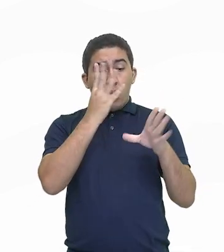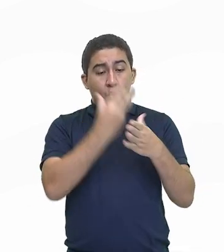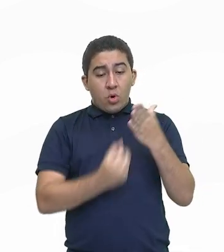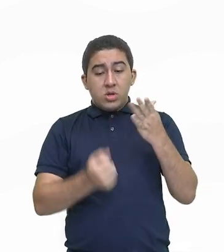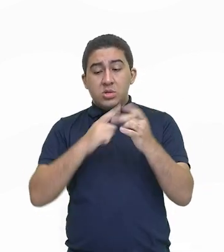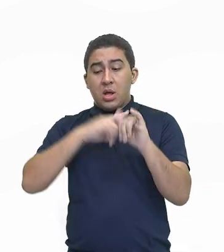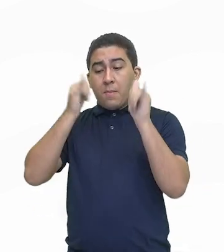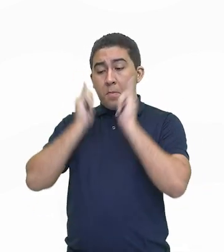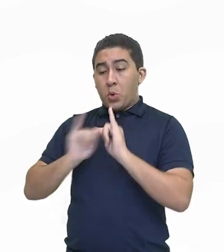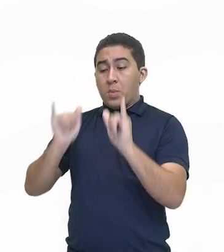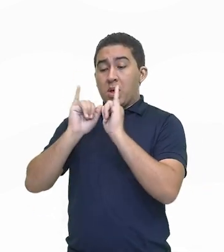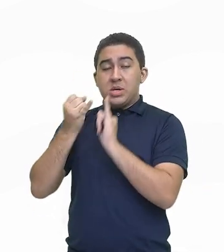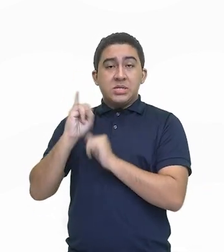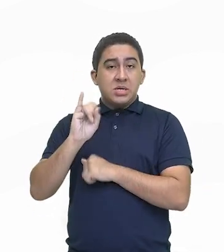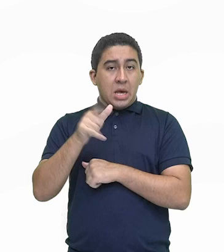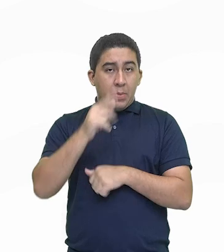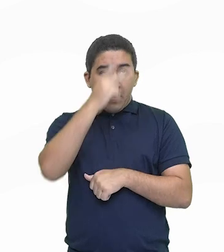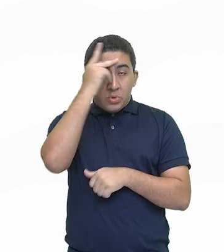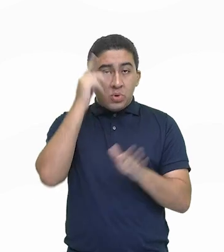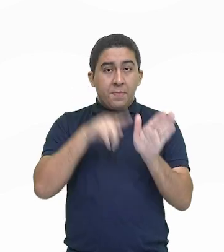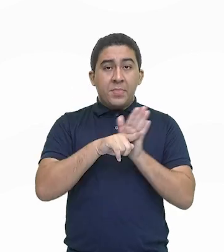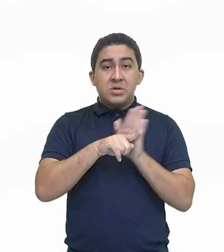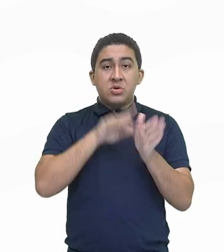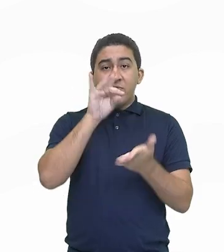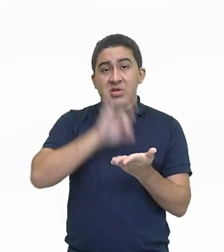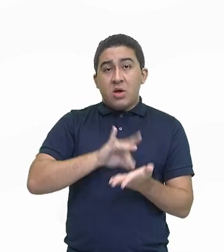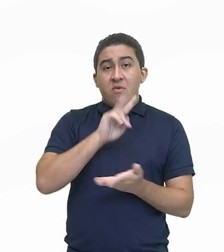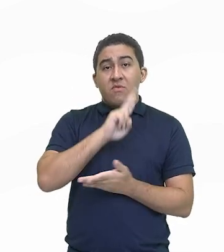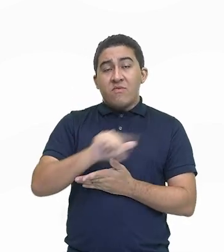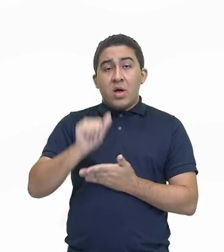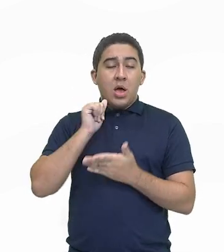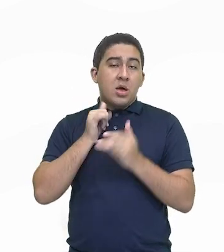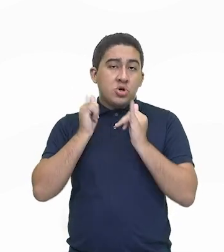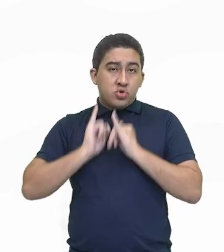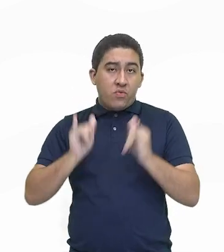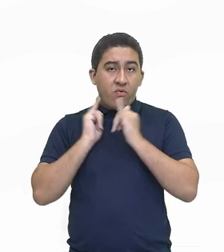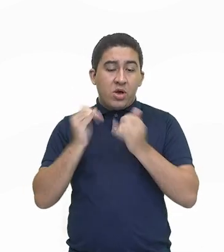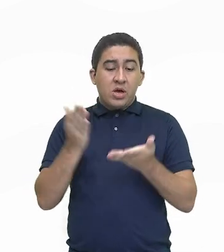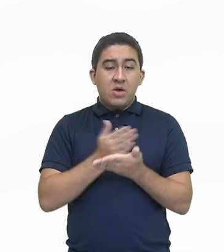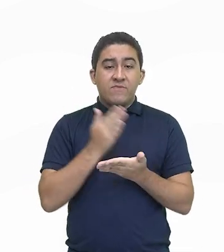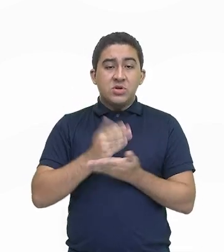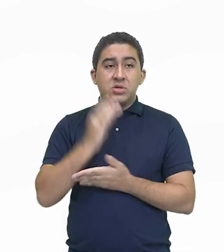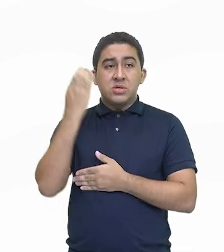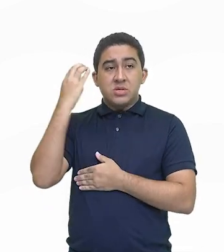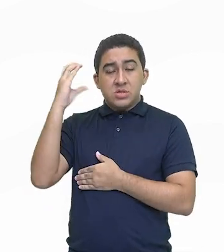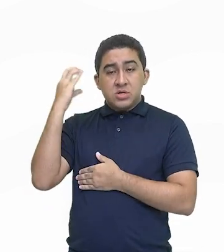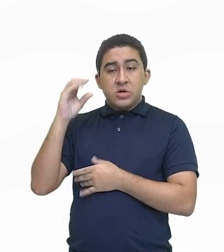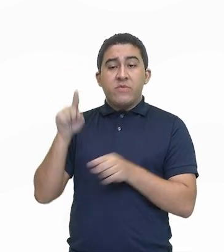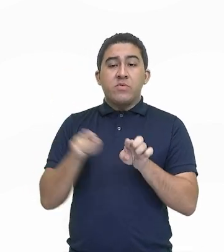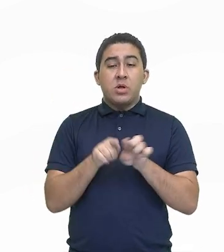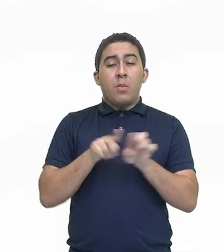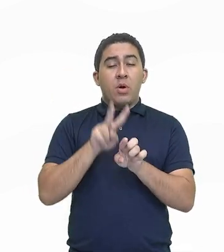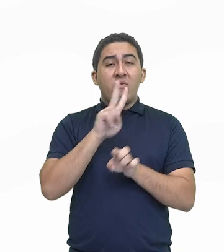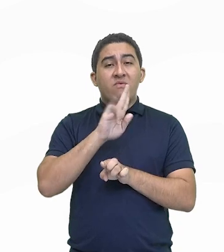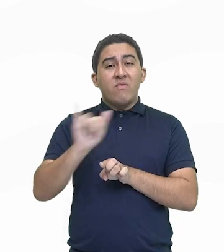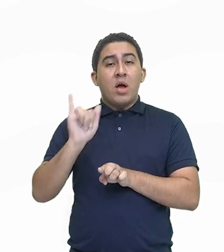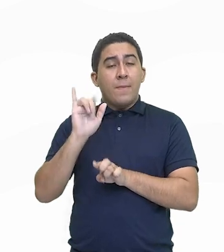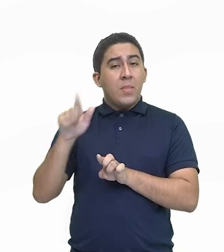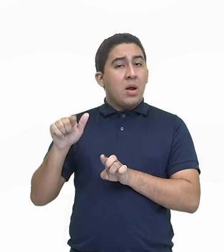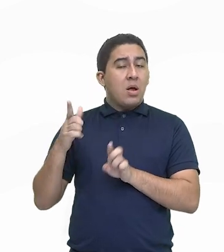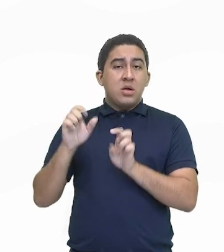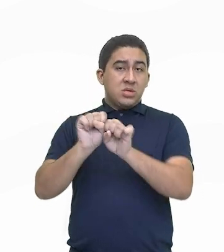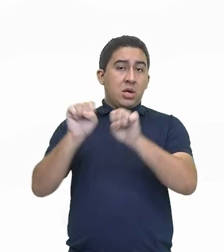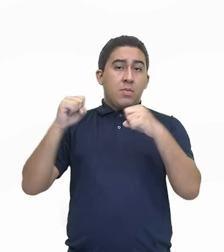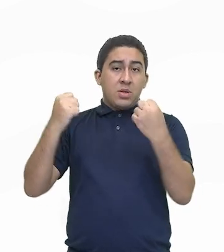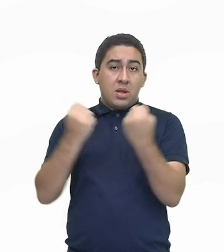publicar, se for um pesquisador, ele vai publicar em revistas científicas, vai para congressos, e